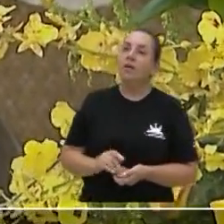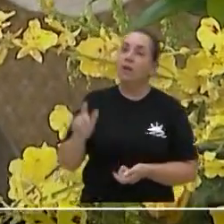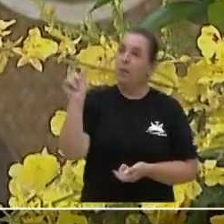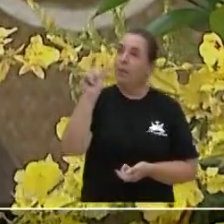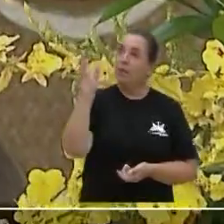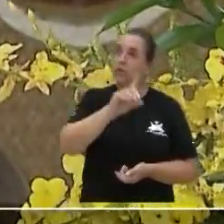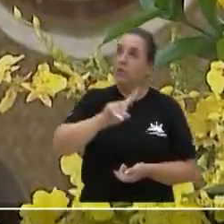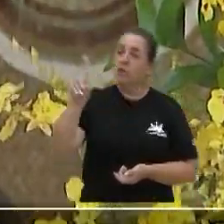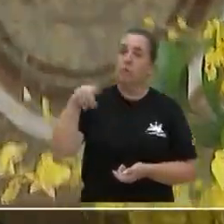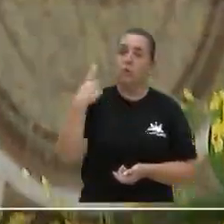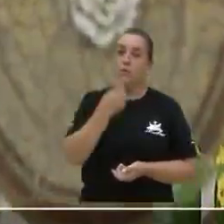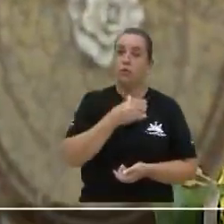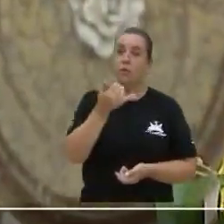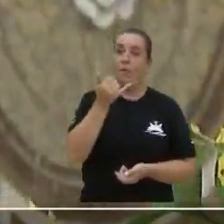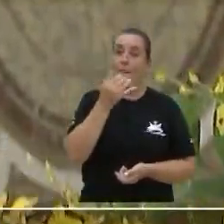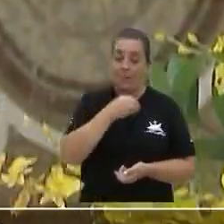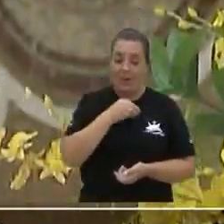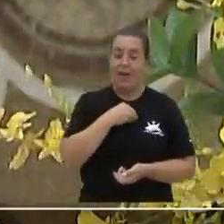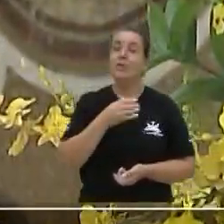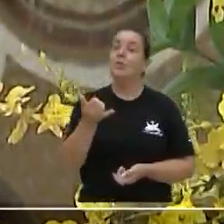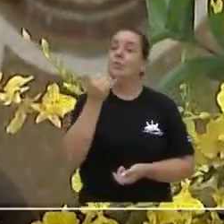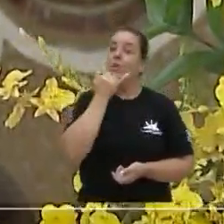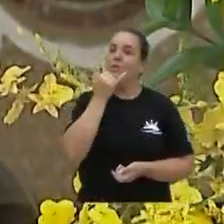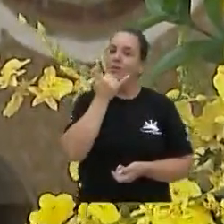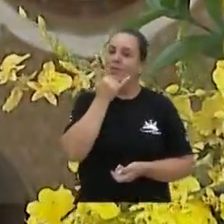Que a palavra de Deus perdoe os nossos